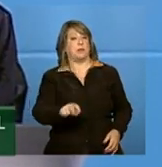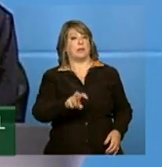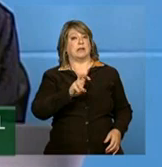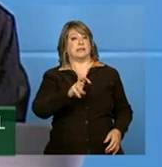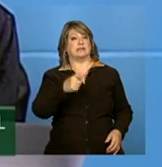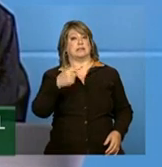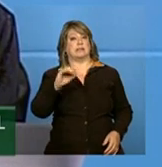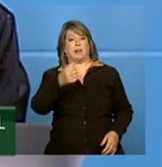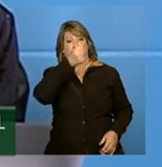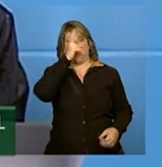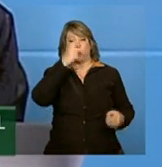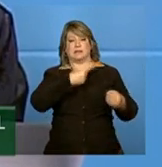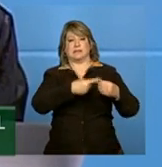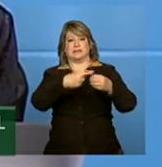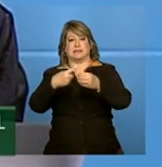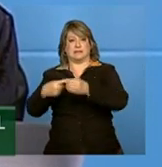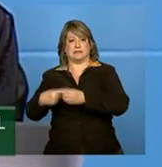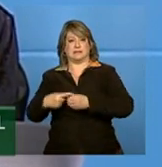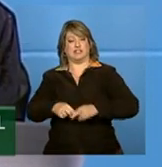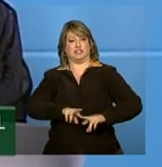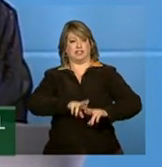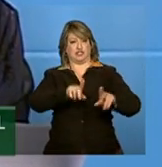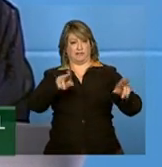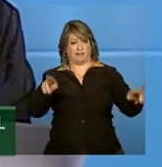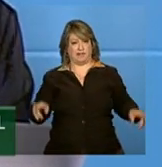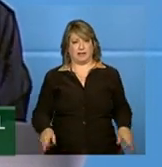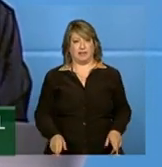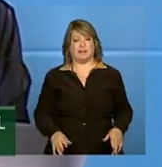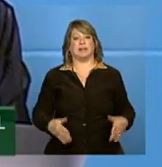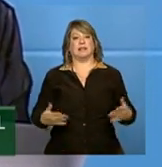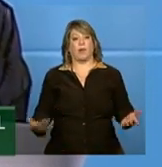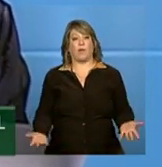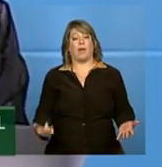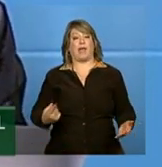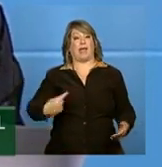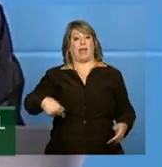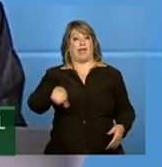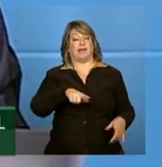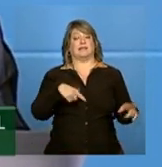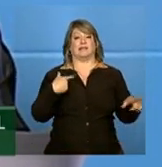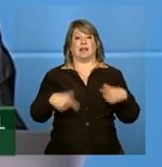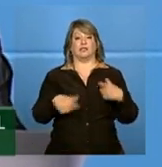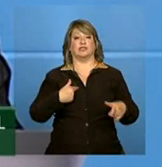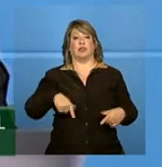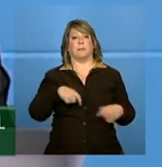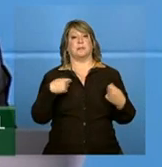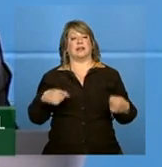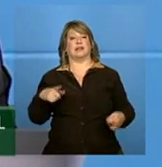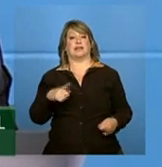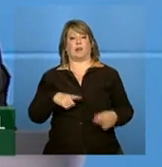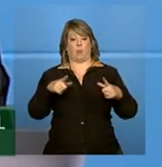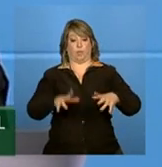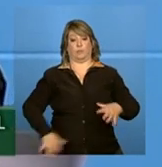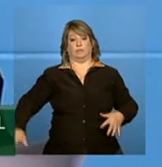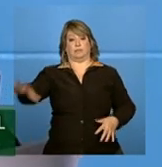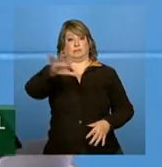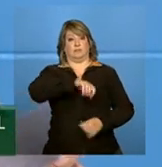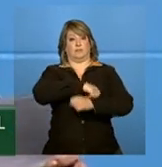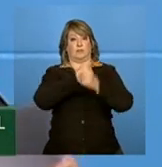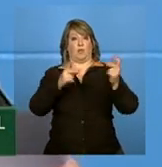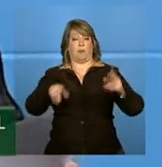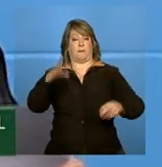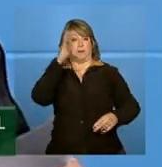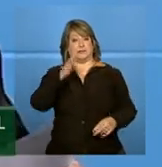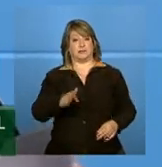5.570 municípios diferentes, certo? Portanto, essas ações que nós temos que ter num território como o nosso envolve esse nível